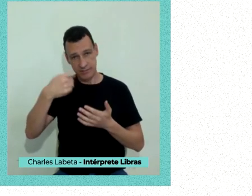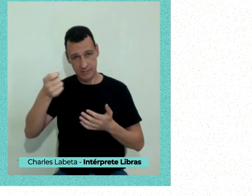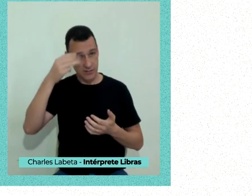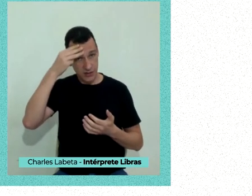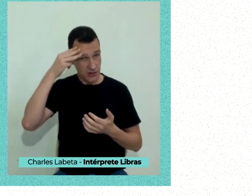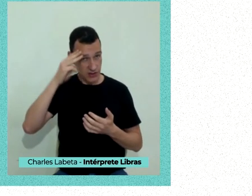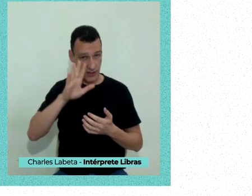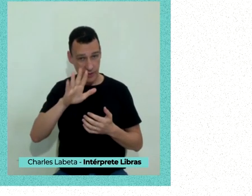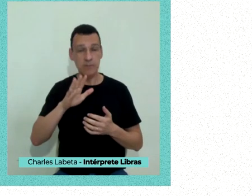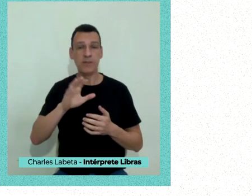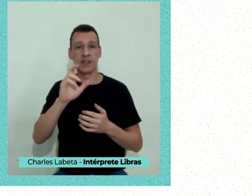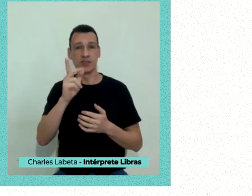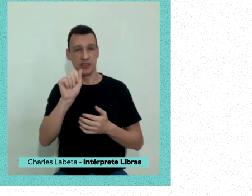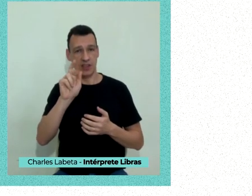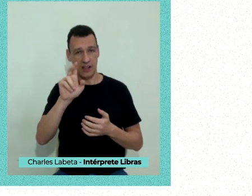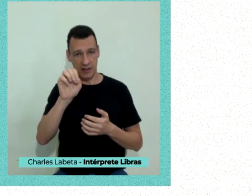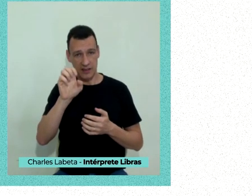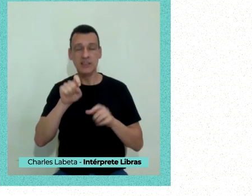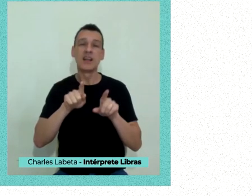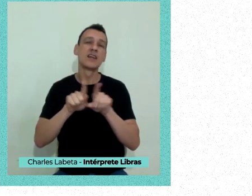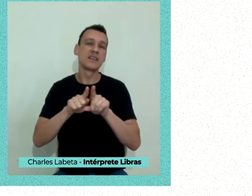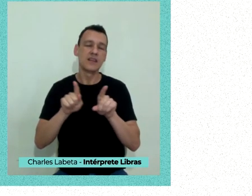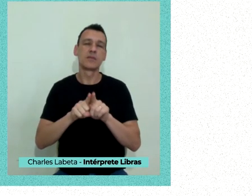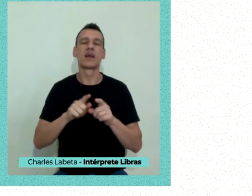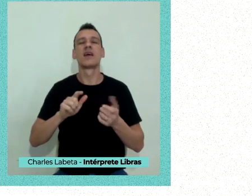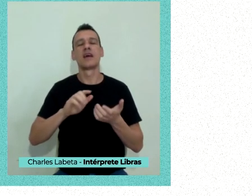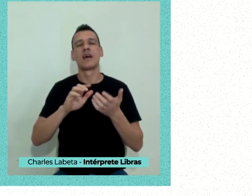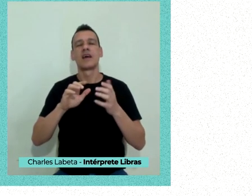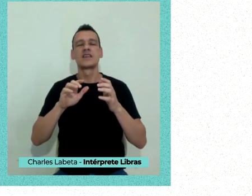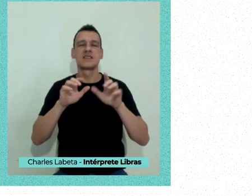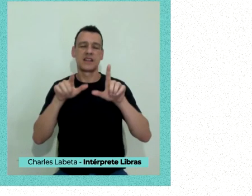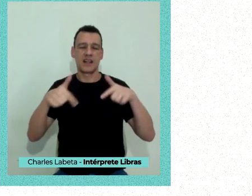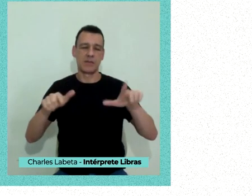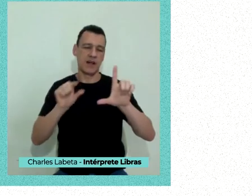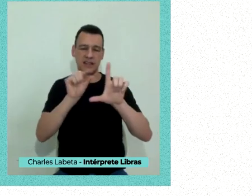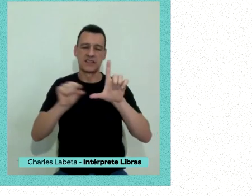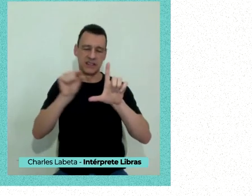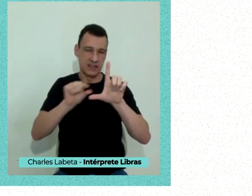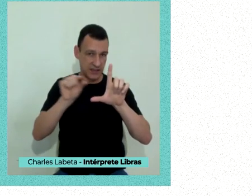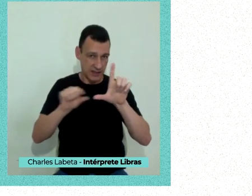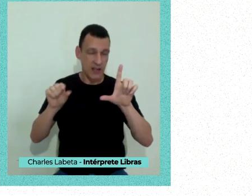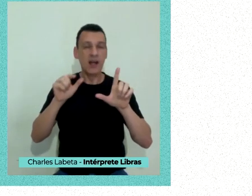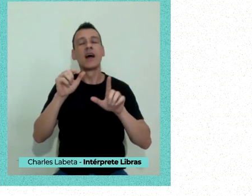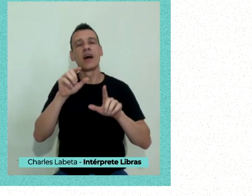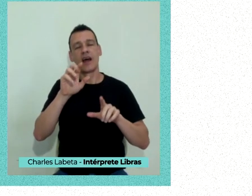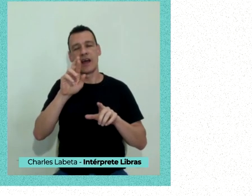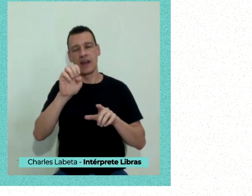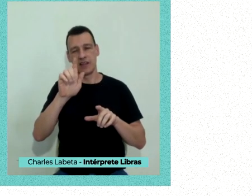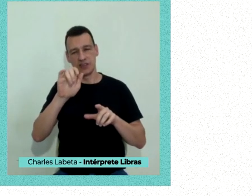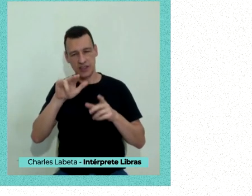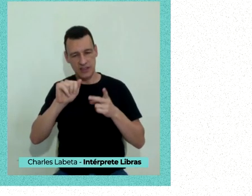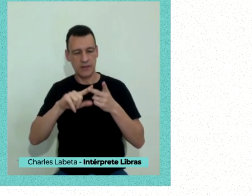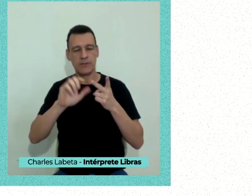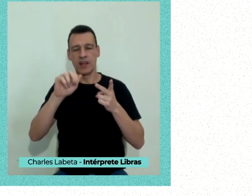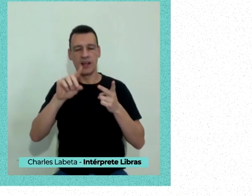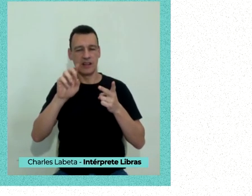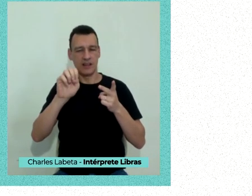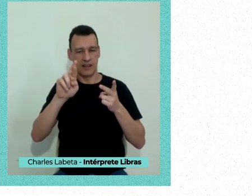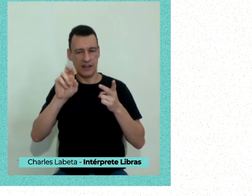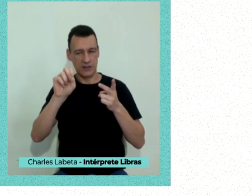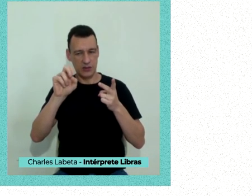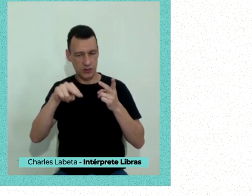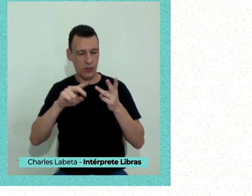de legendagem em tempo real conduzido pela Regina Dantas, pelo Anderson Macedo e a